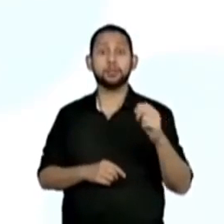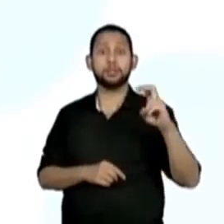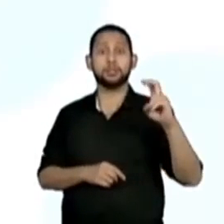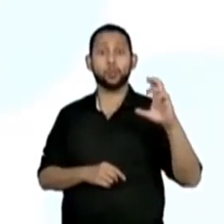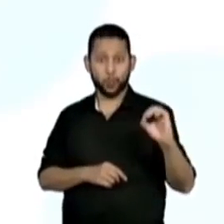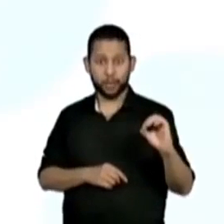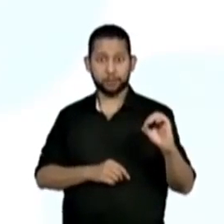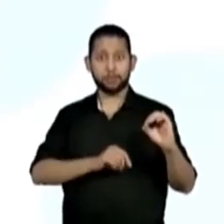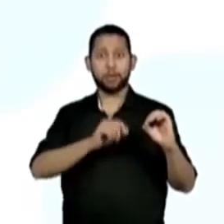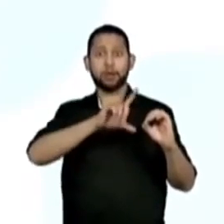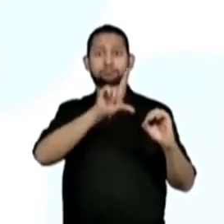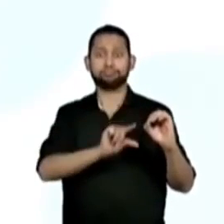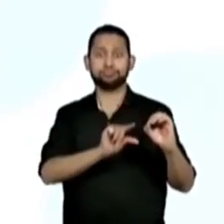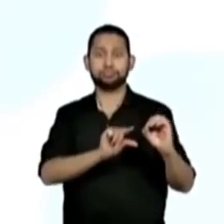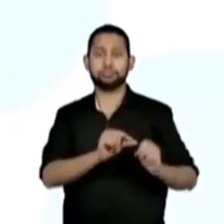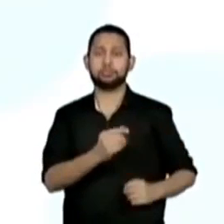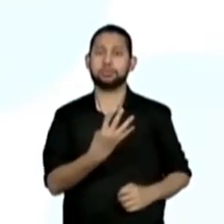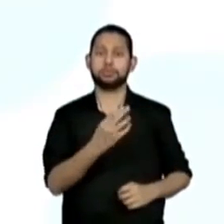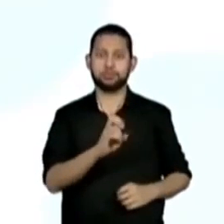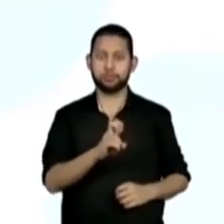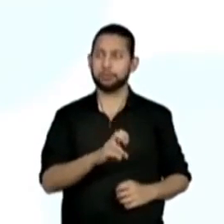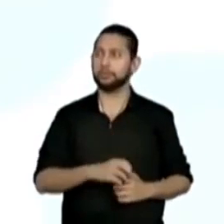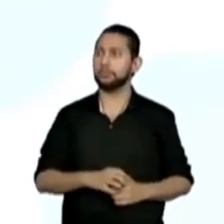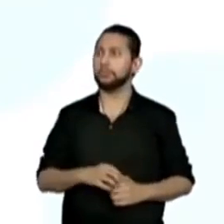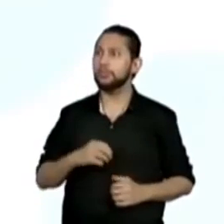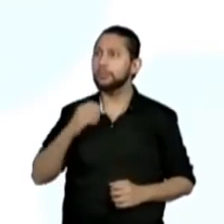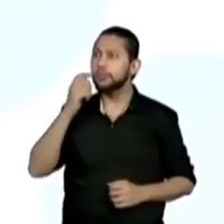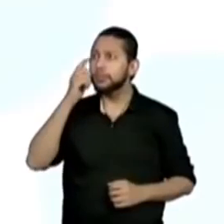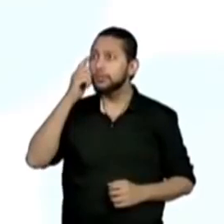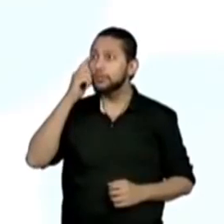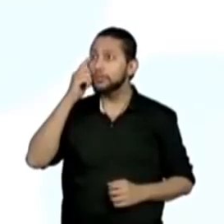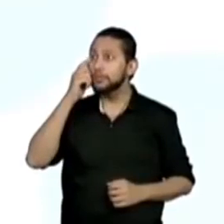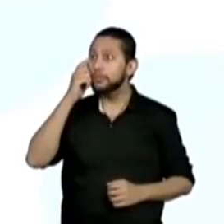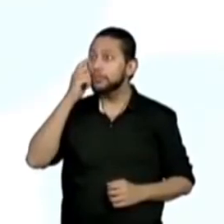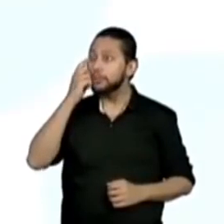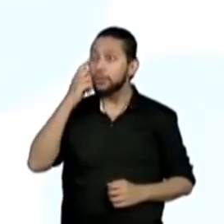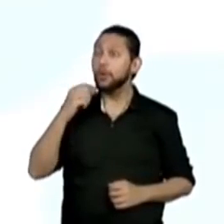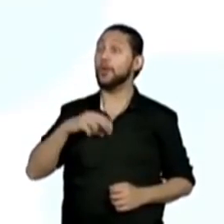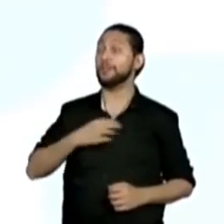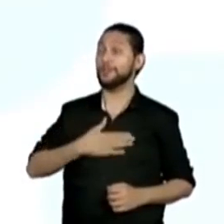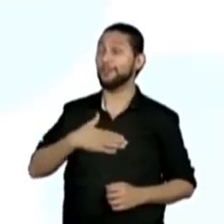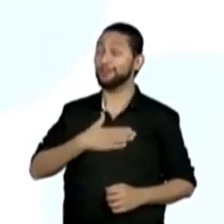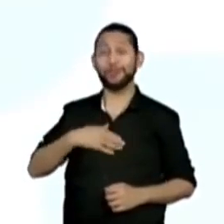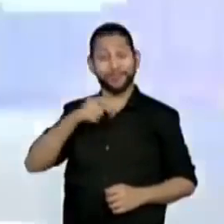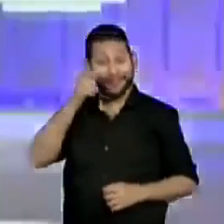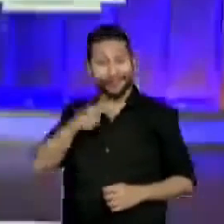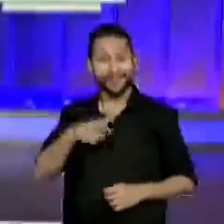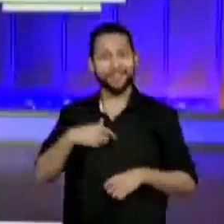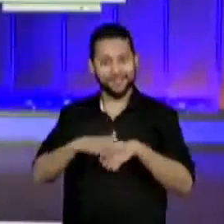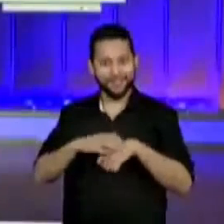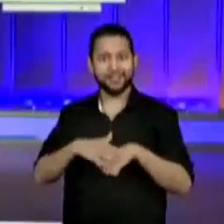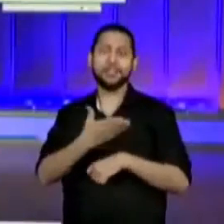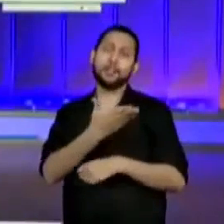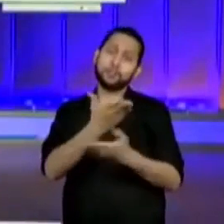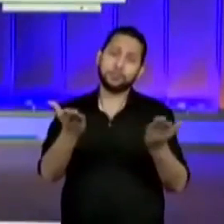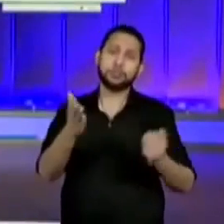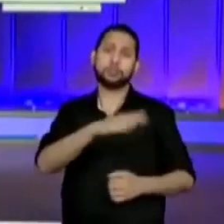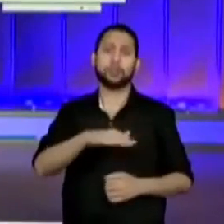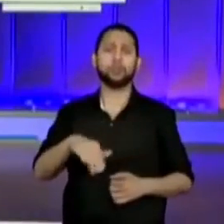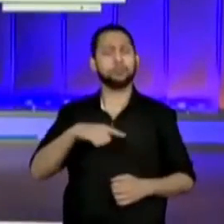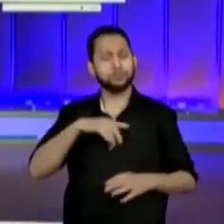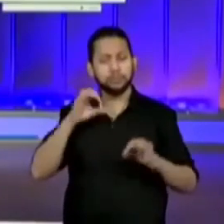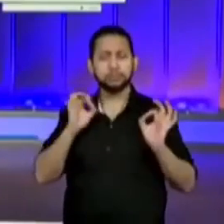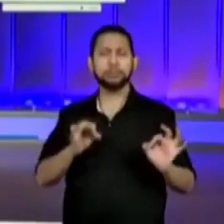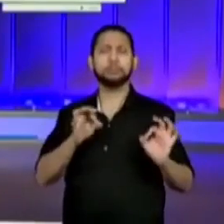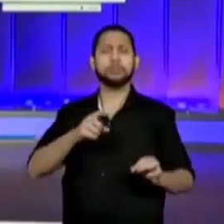vista nossos professores estão escrevendo assim muitas maneiras super interessantes de fazer vocês estudantes tenho certeza